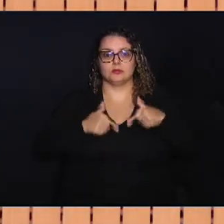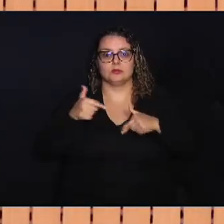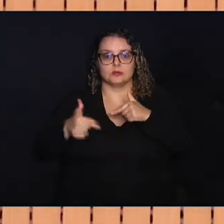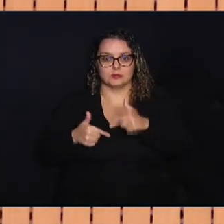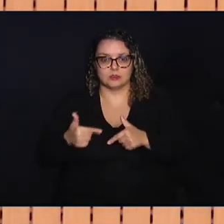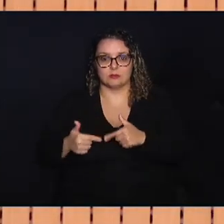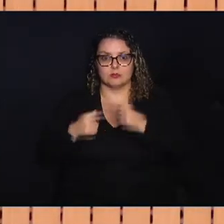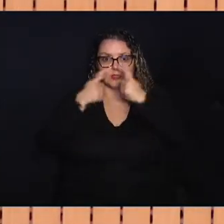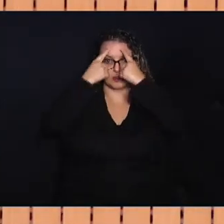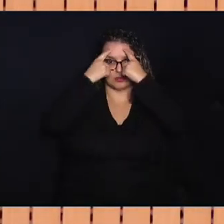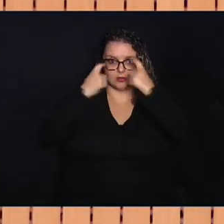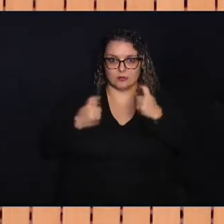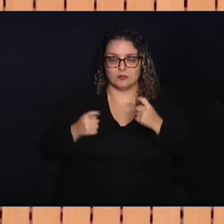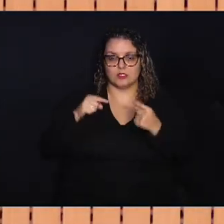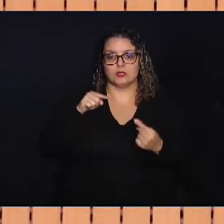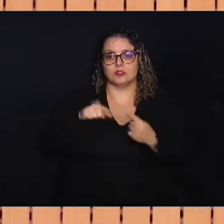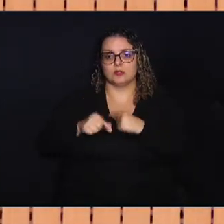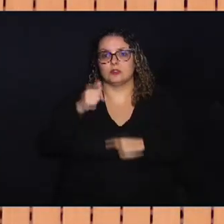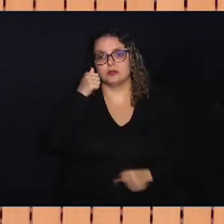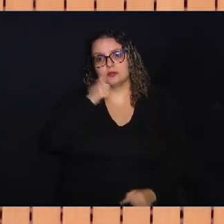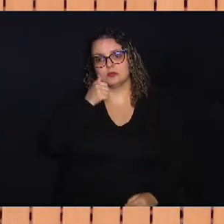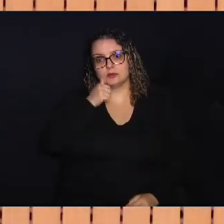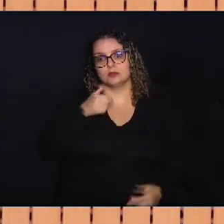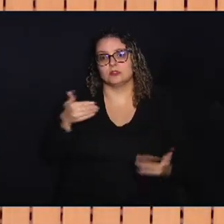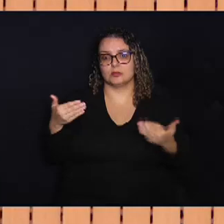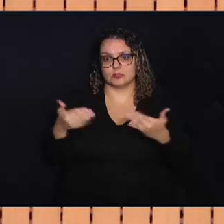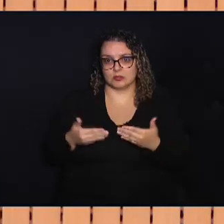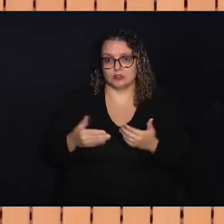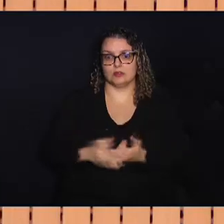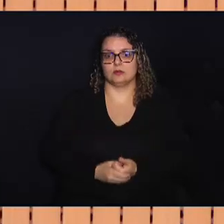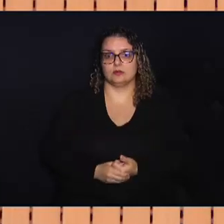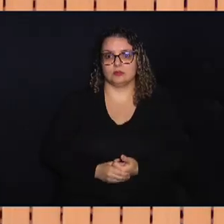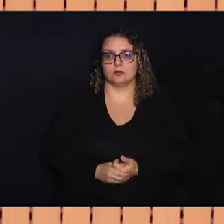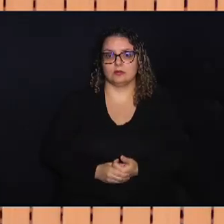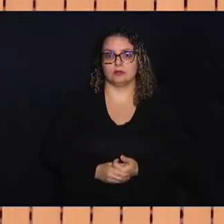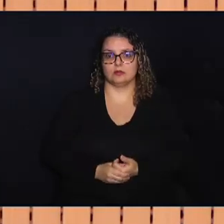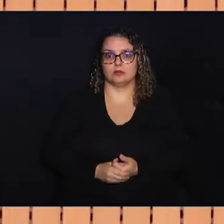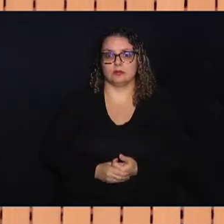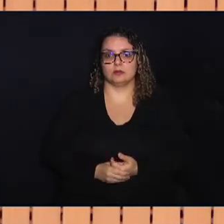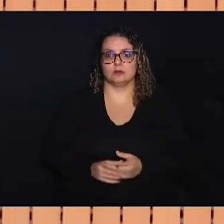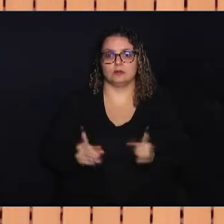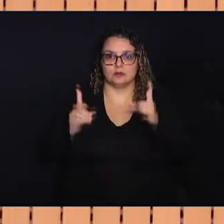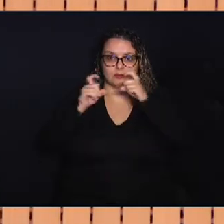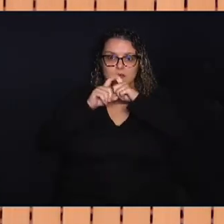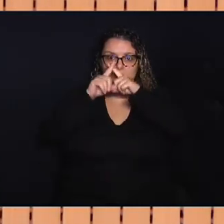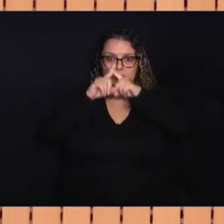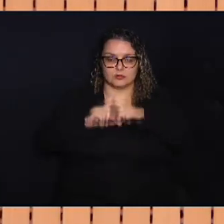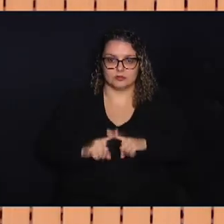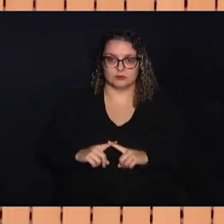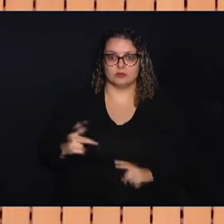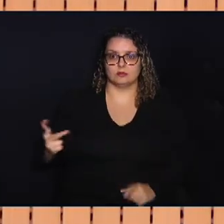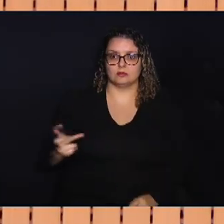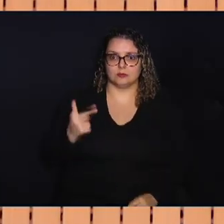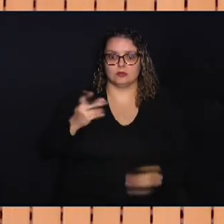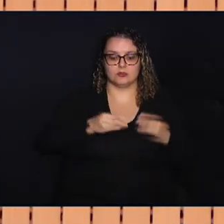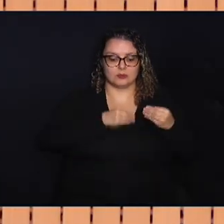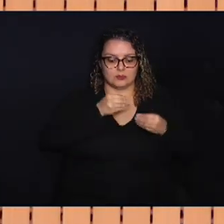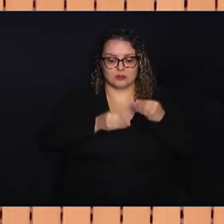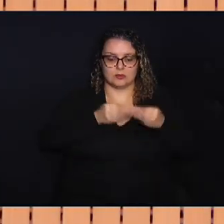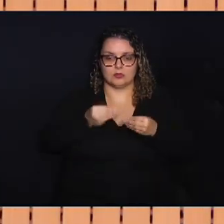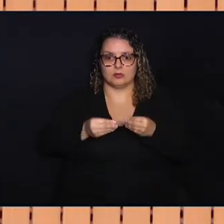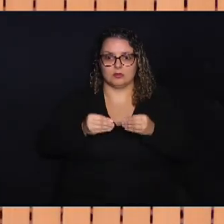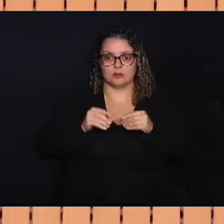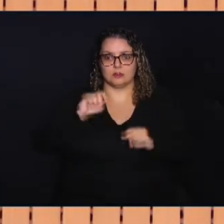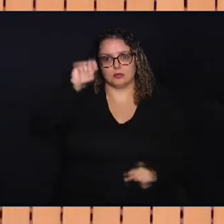a violência contra a mulher e, dessa vez, os desafios para a valorização da herança africana